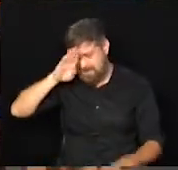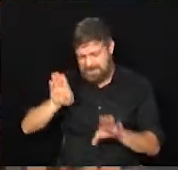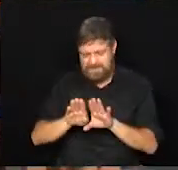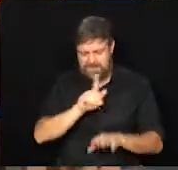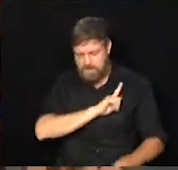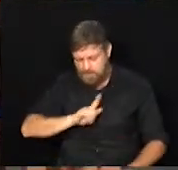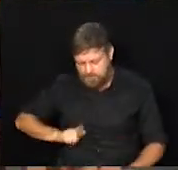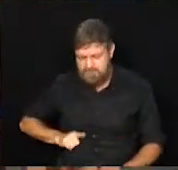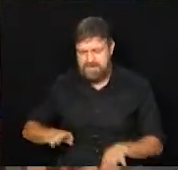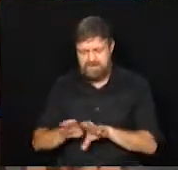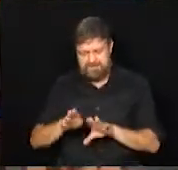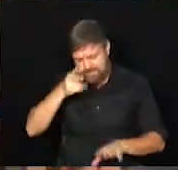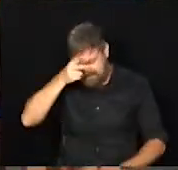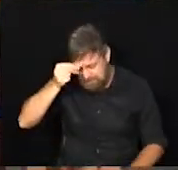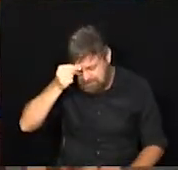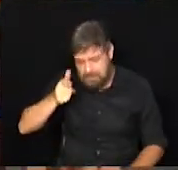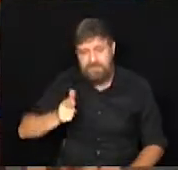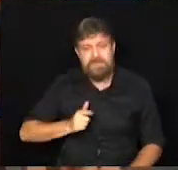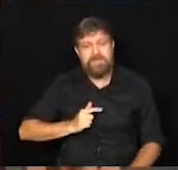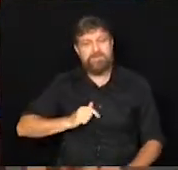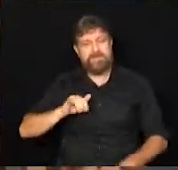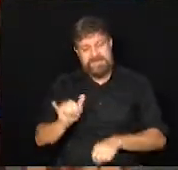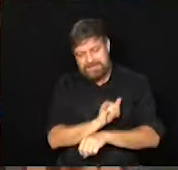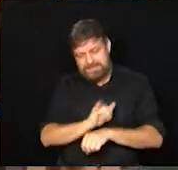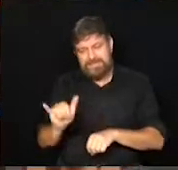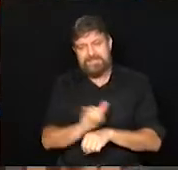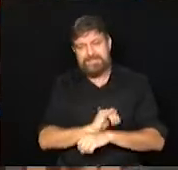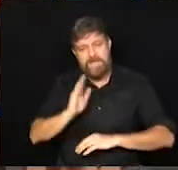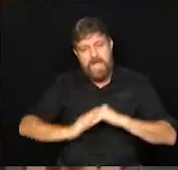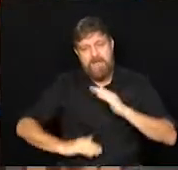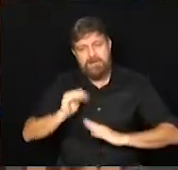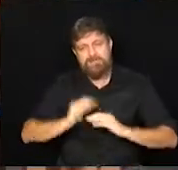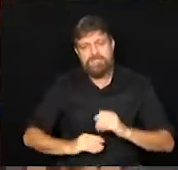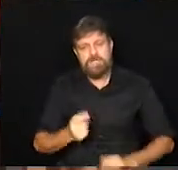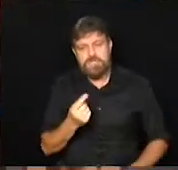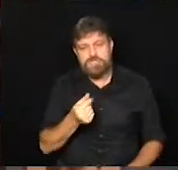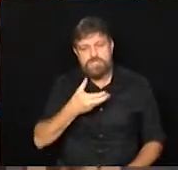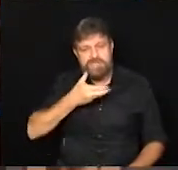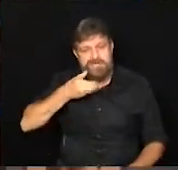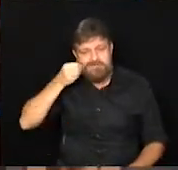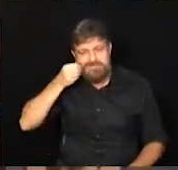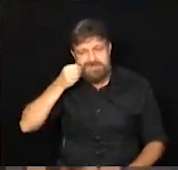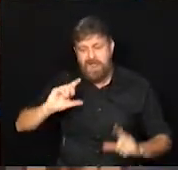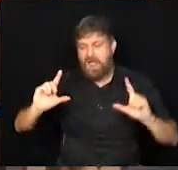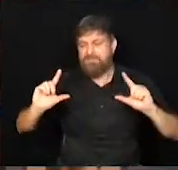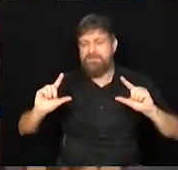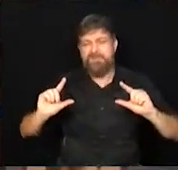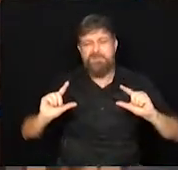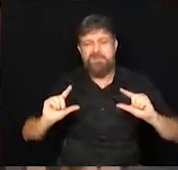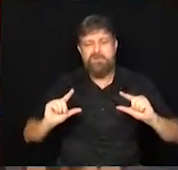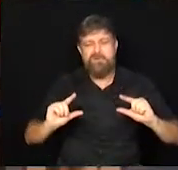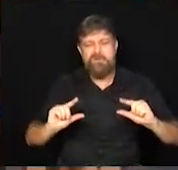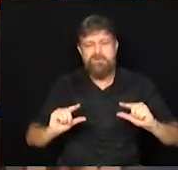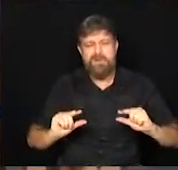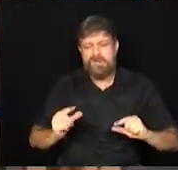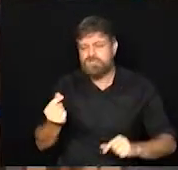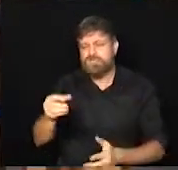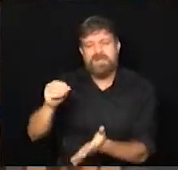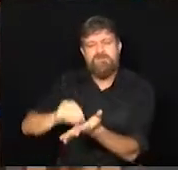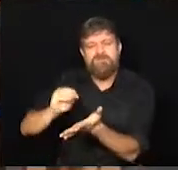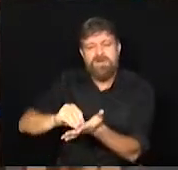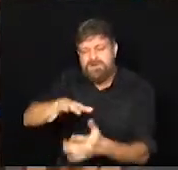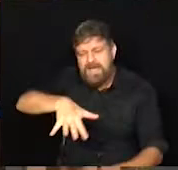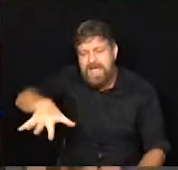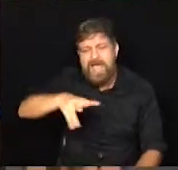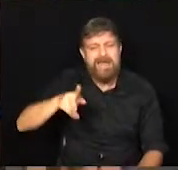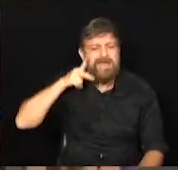Existe, sim, uma ação deliberada dos governos de retirar recursos, de desfinanciar essa importante política